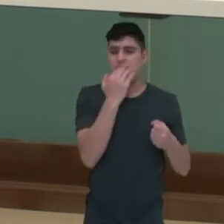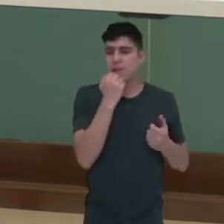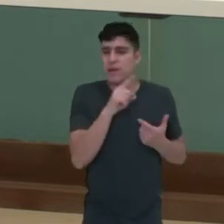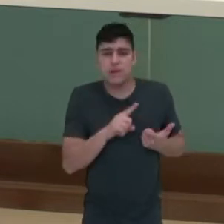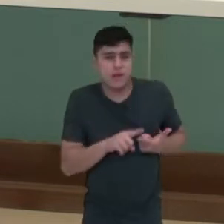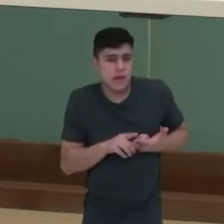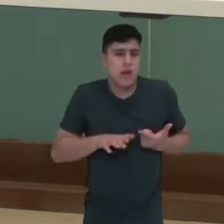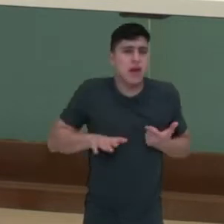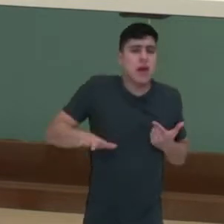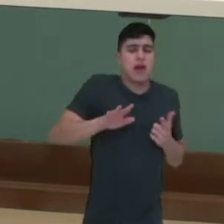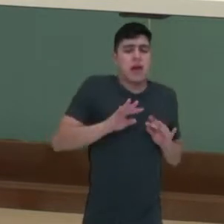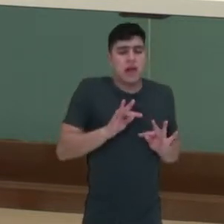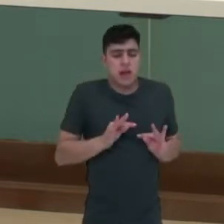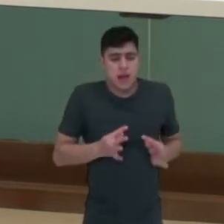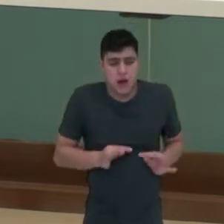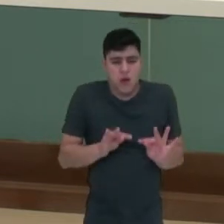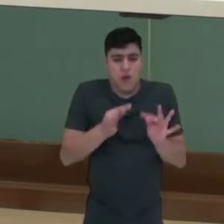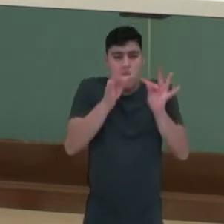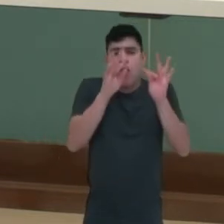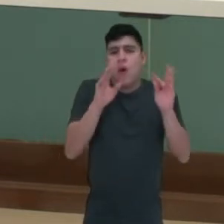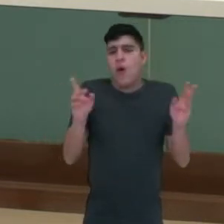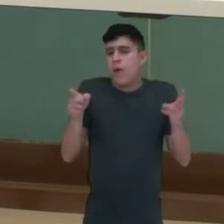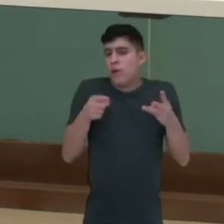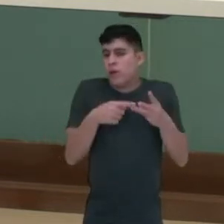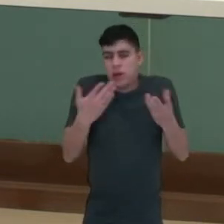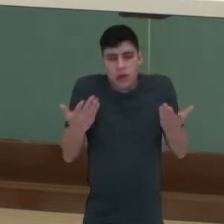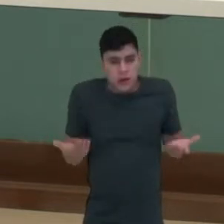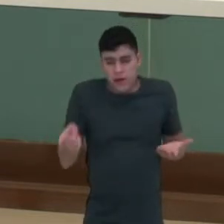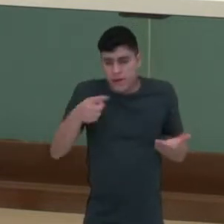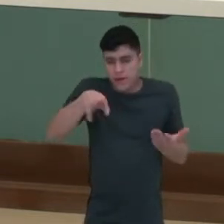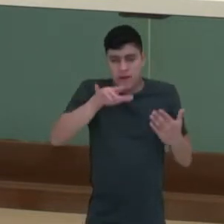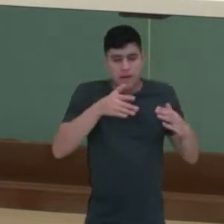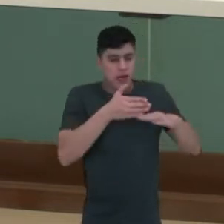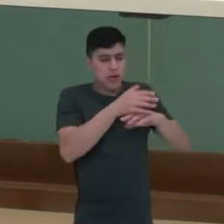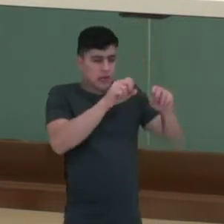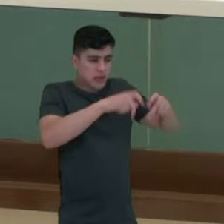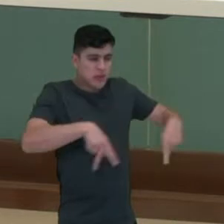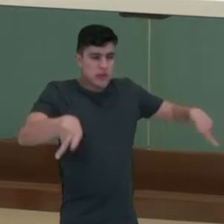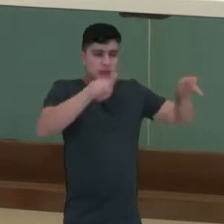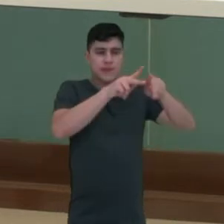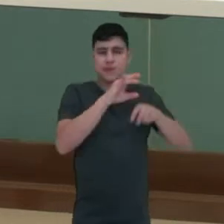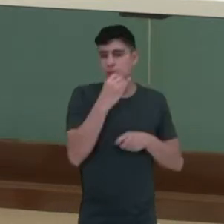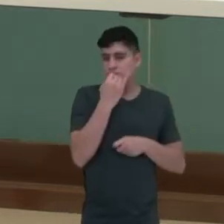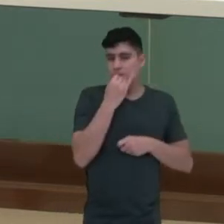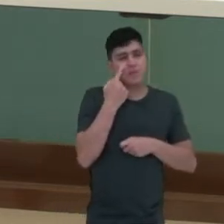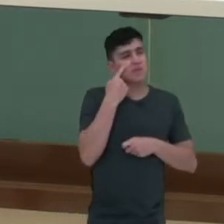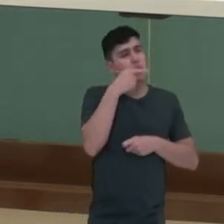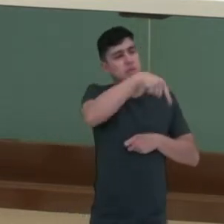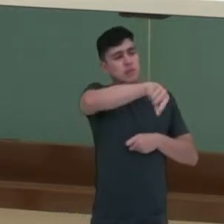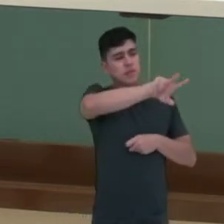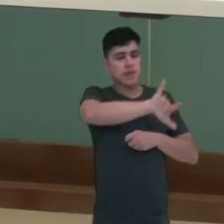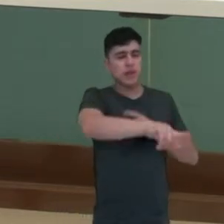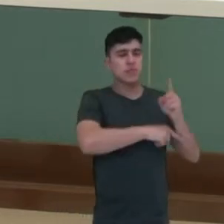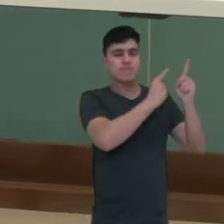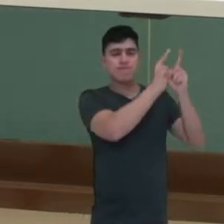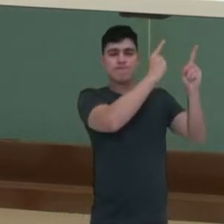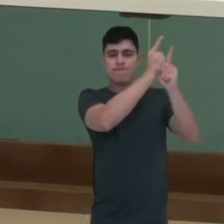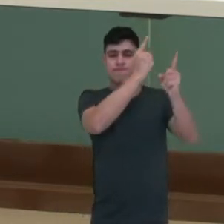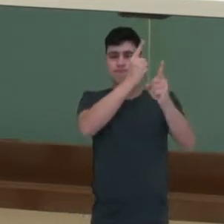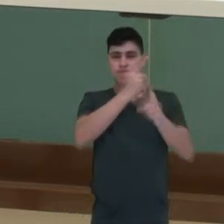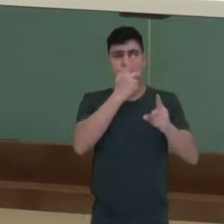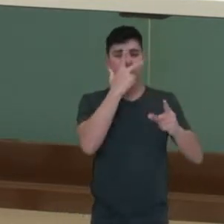seja tecnológico. Quando você vai em um shopping center, por exemplo, você vai se deparar